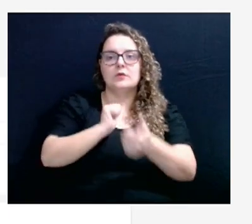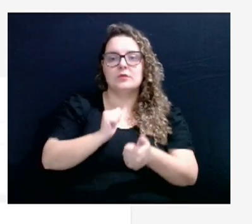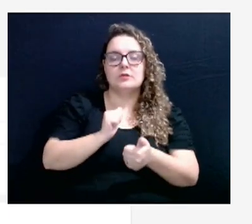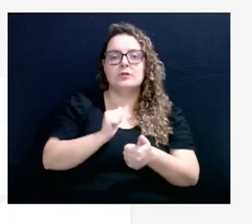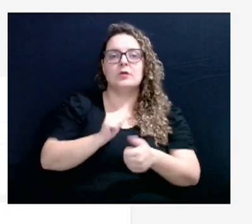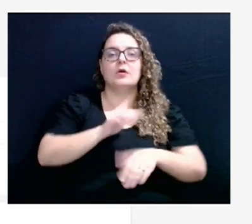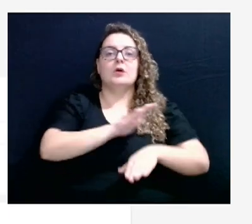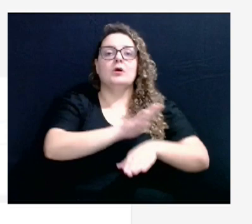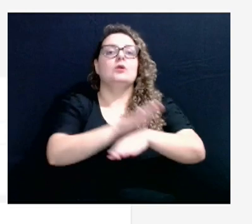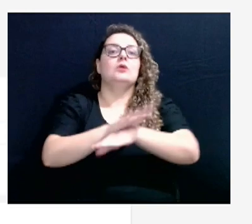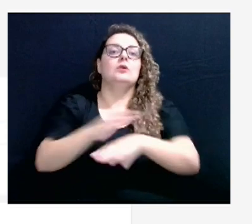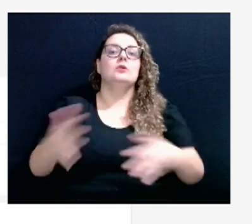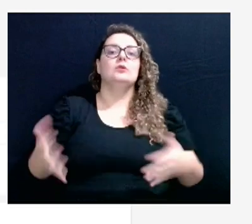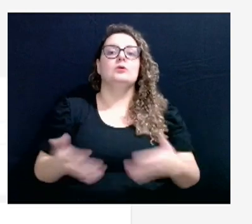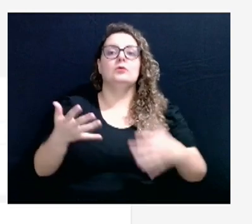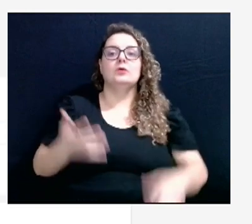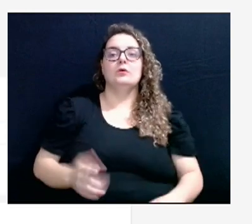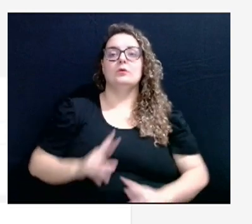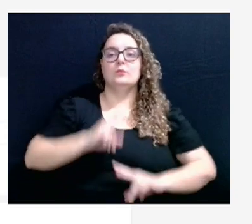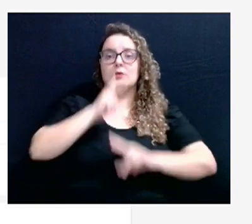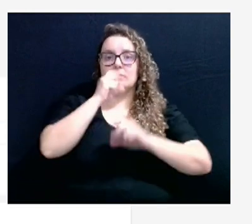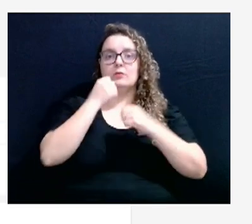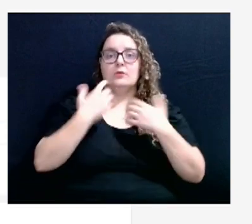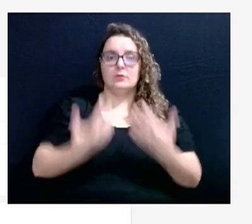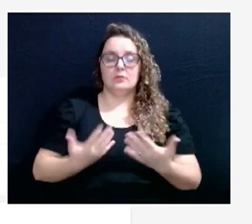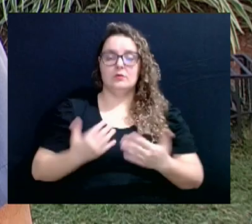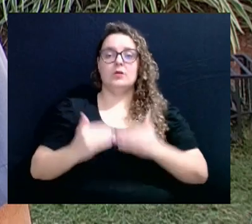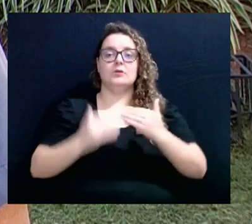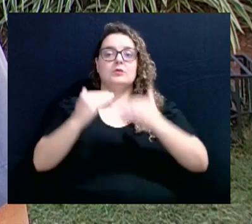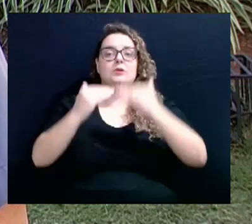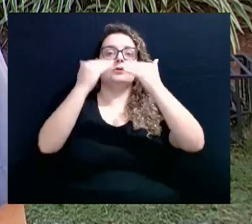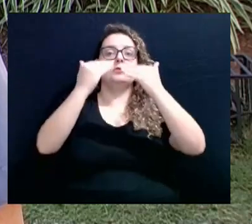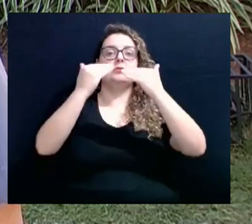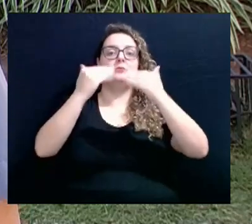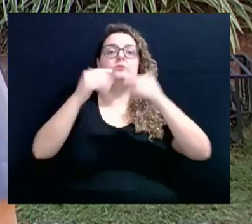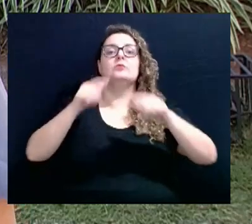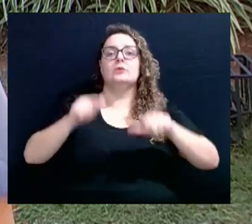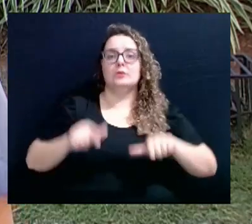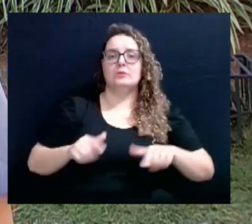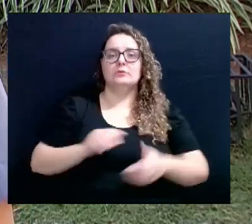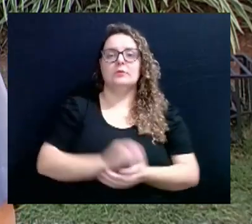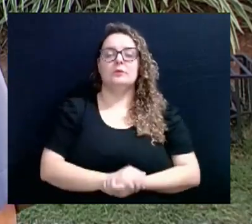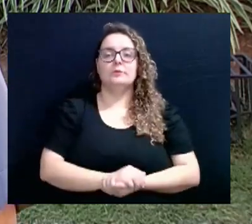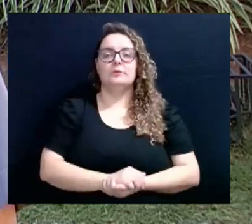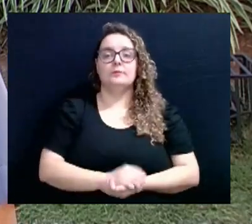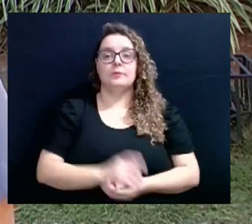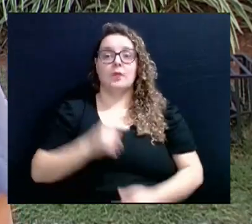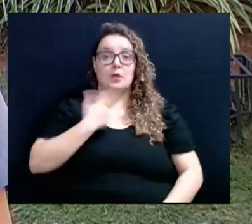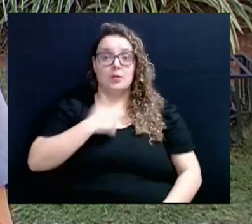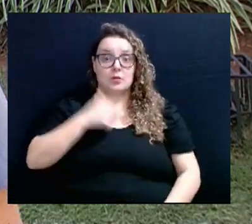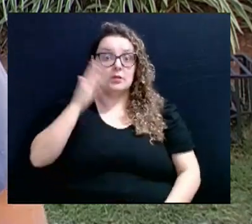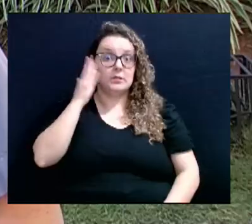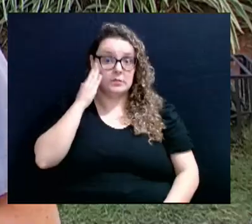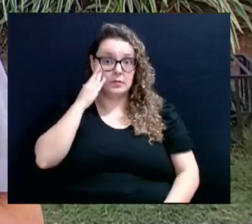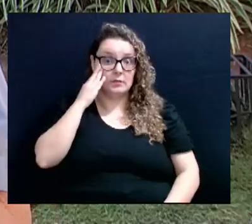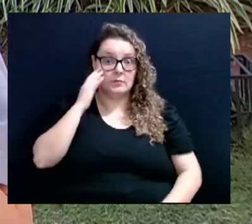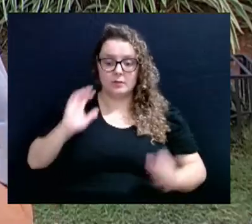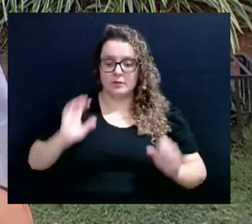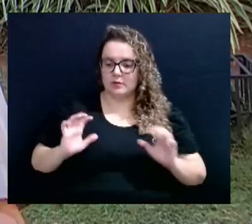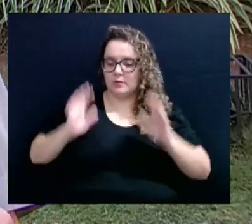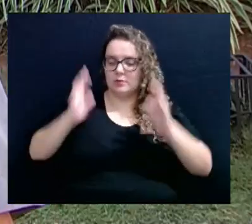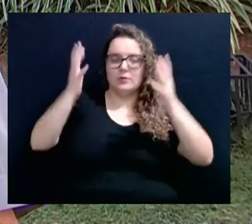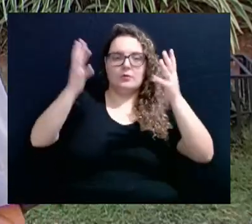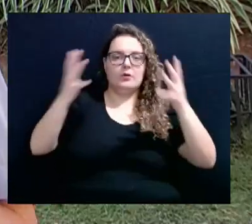para o fortalecimento do desenvolvimento local. A gente sabe que os eventos são uma força pulsante, tanto